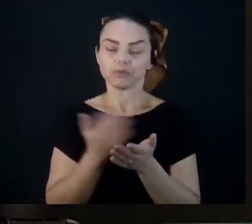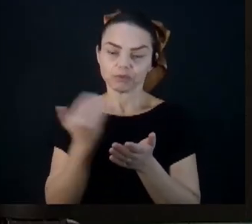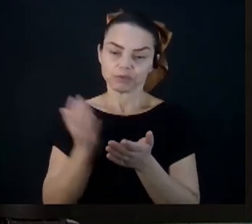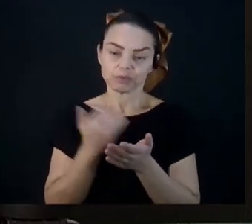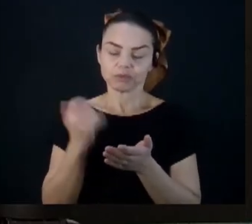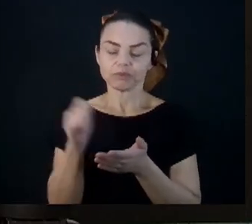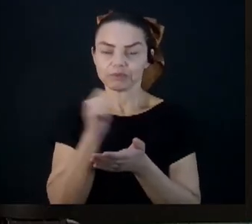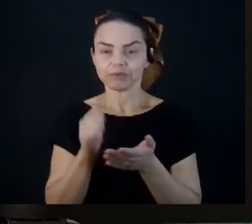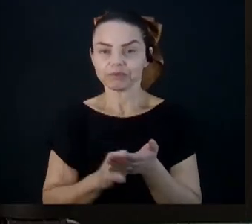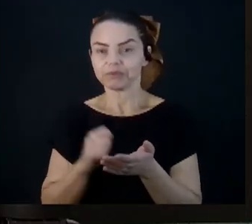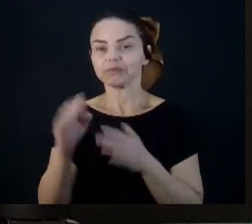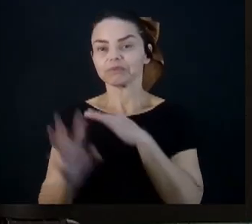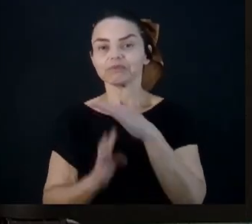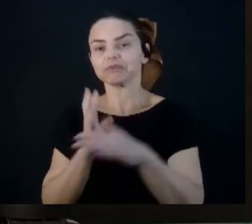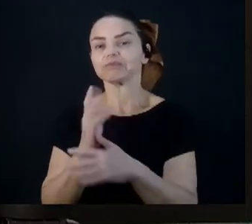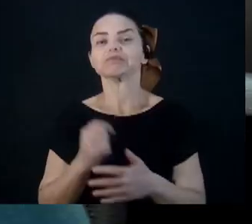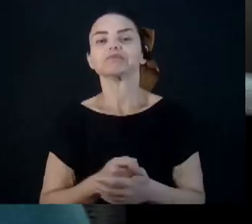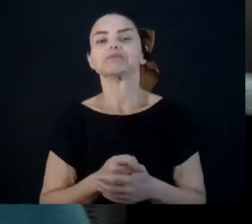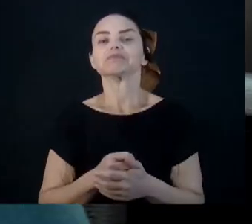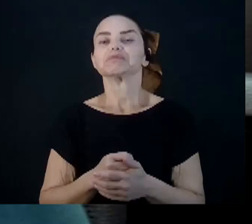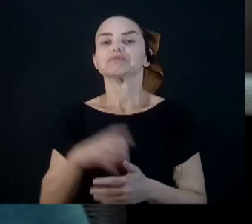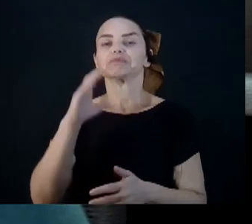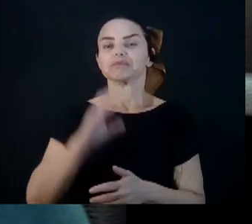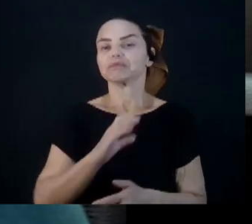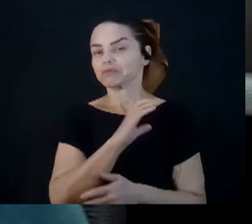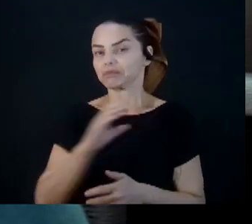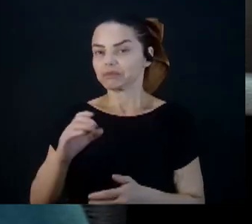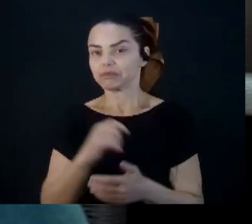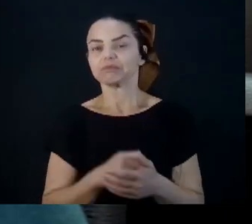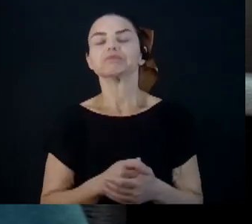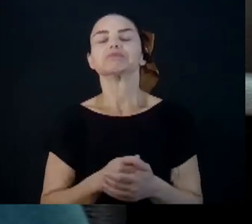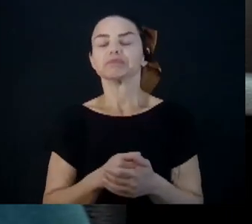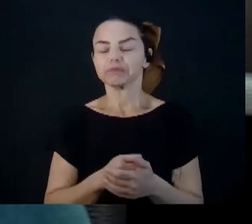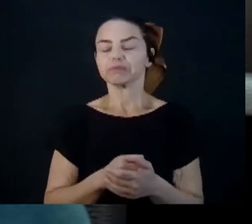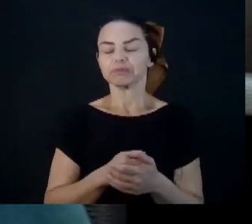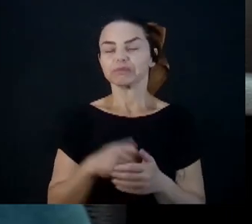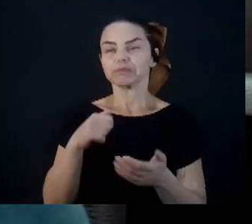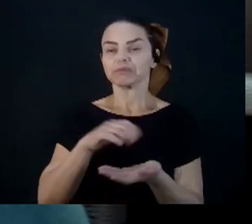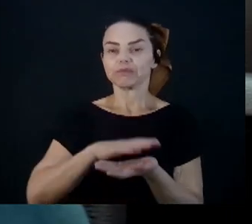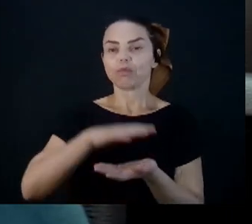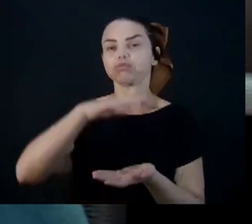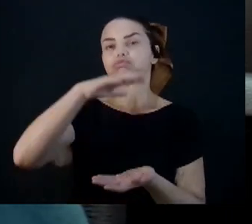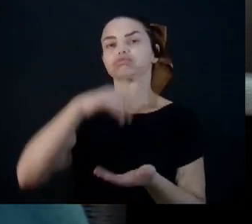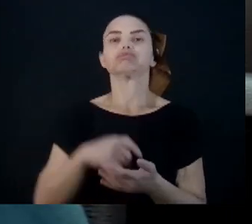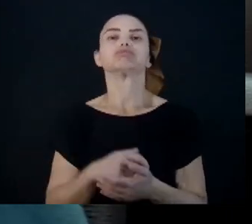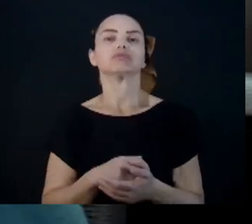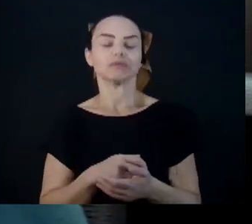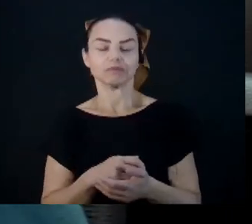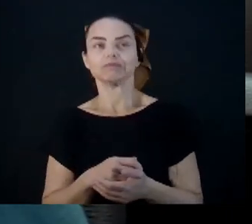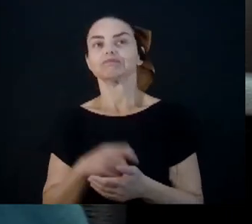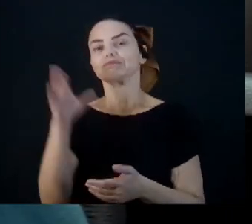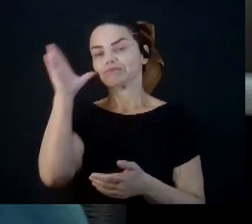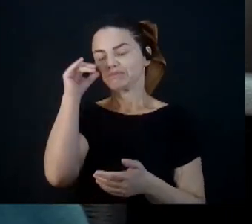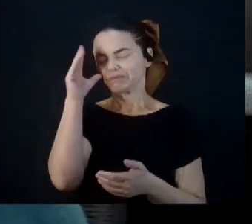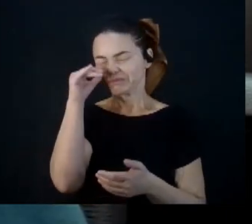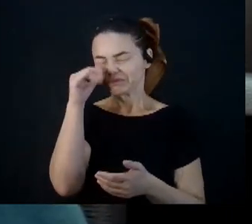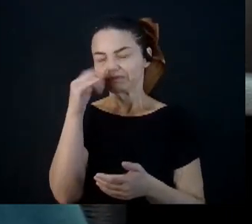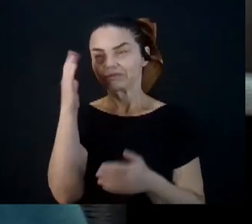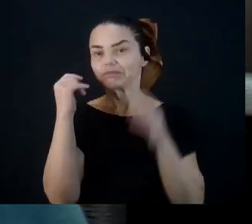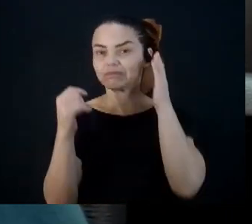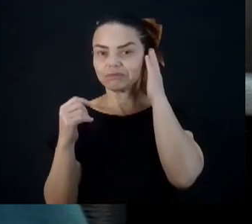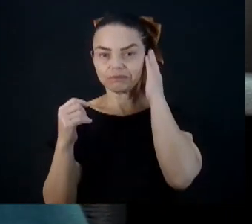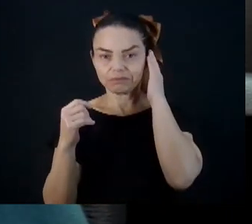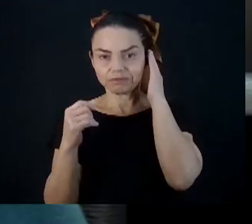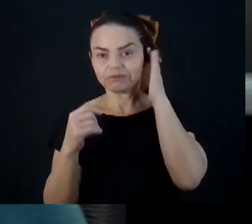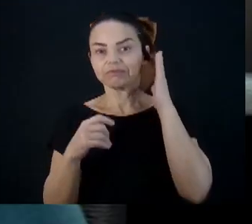estrangeiros. Então, o registro de acatólicos, ele é muito maior até do que esse. É uma curiosidade. A gente sabe que Campinas